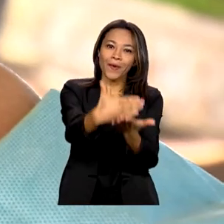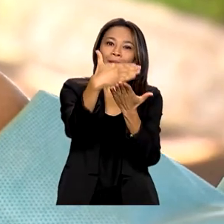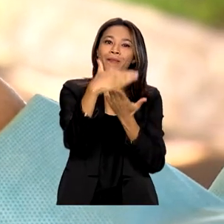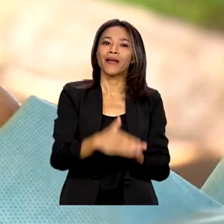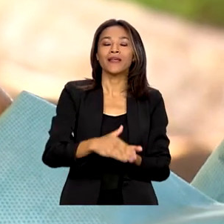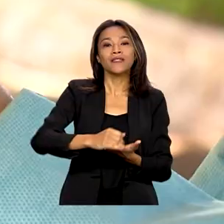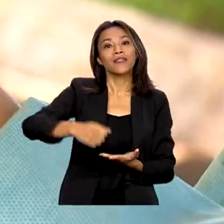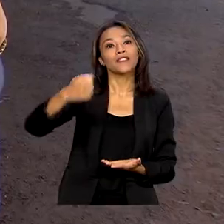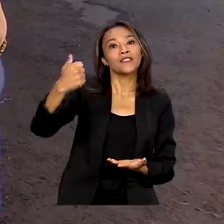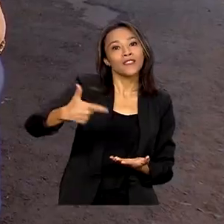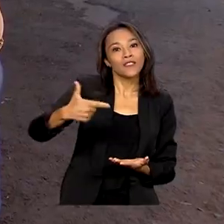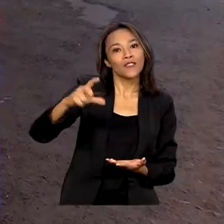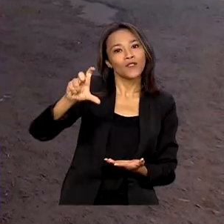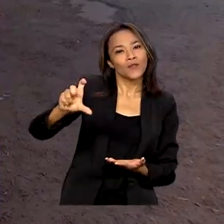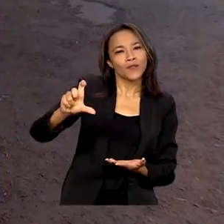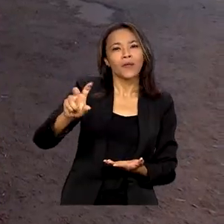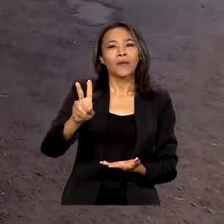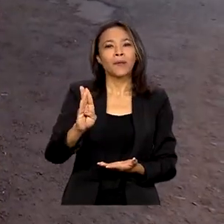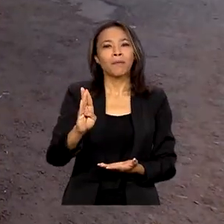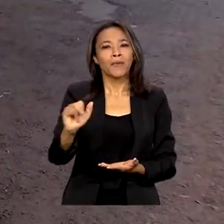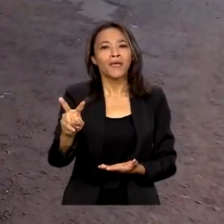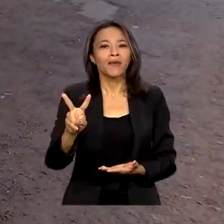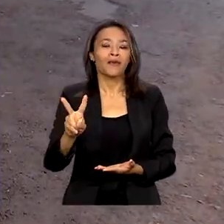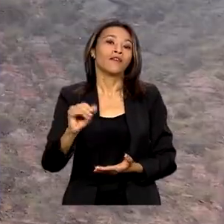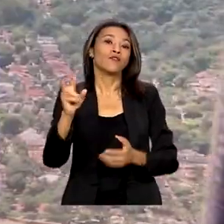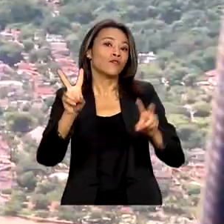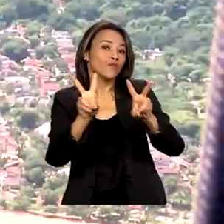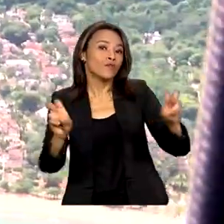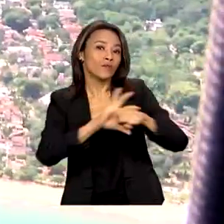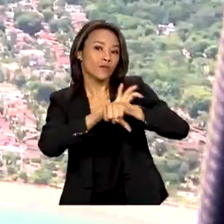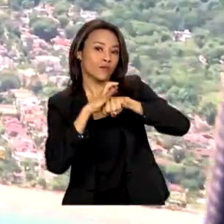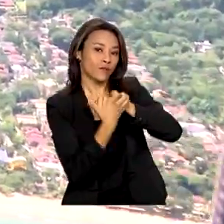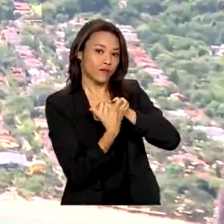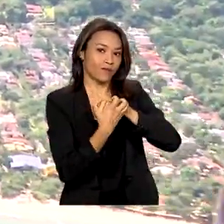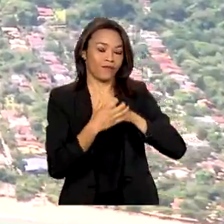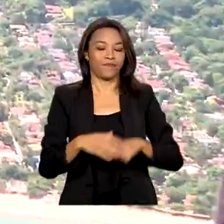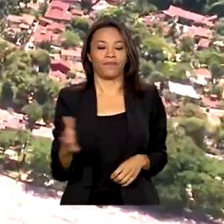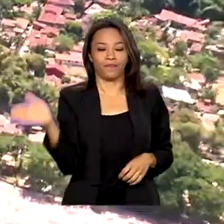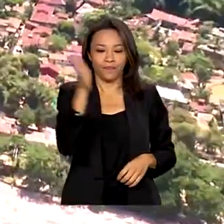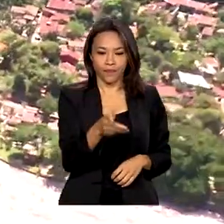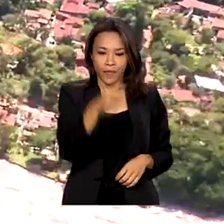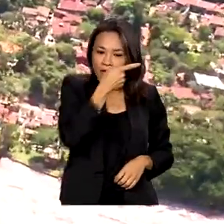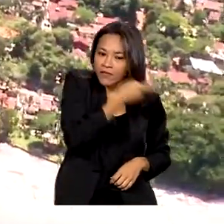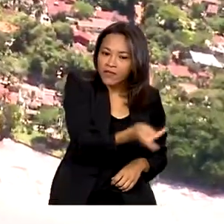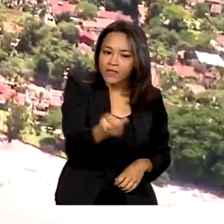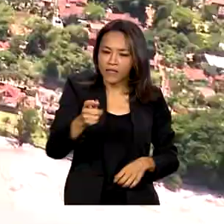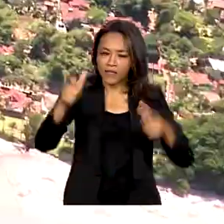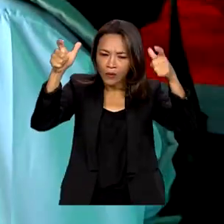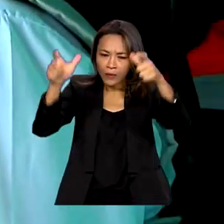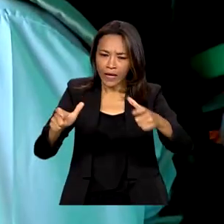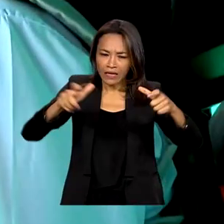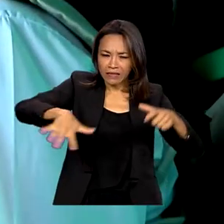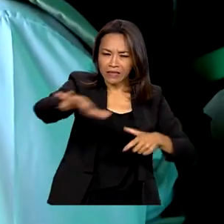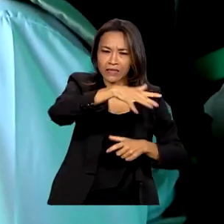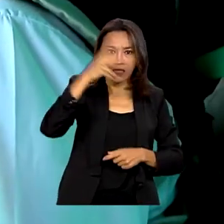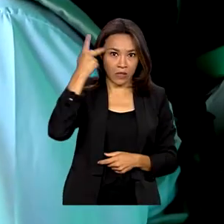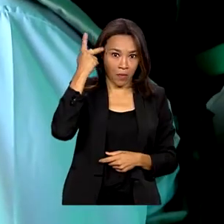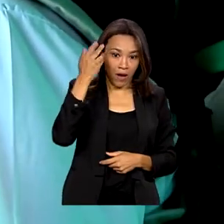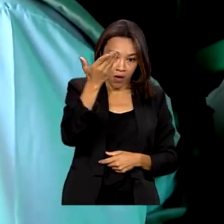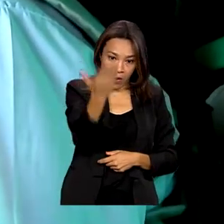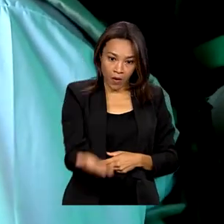de doses bivalentes contra a covid-19 em visita áreas atingidas por temporais em São Paulo